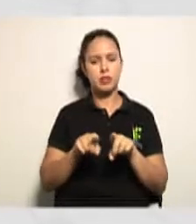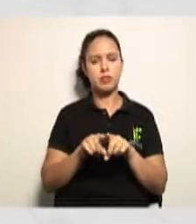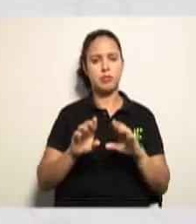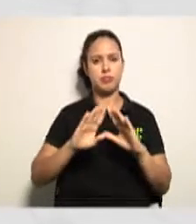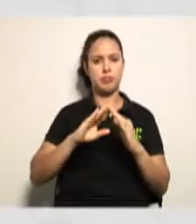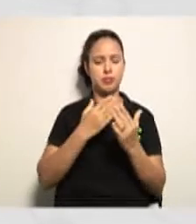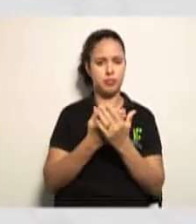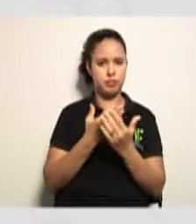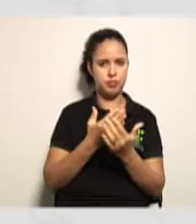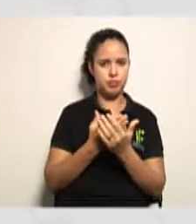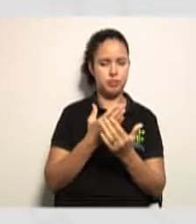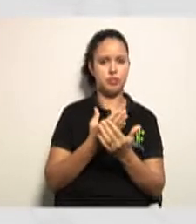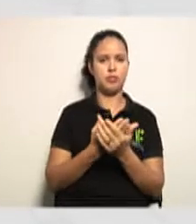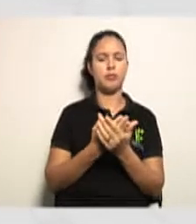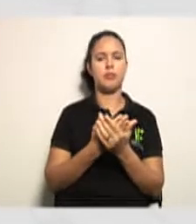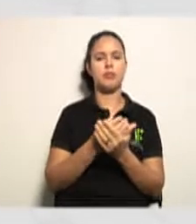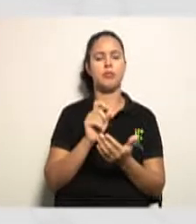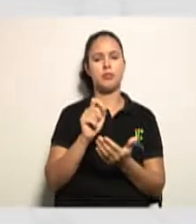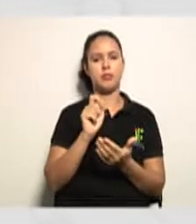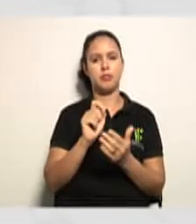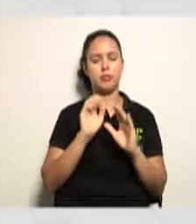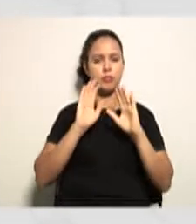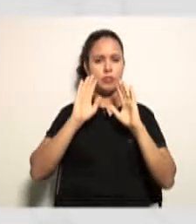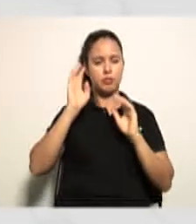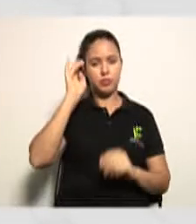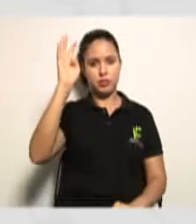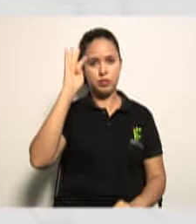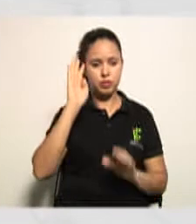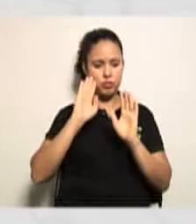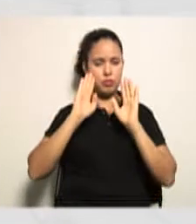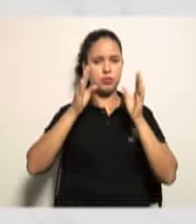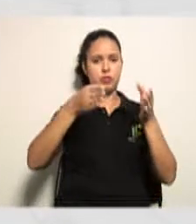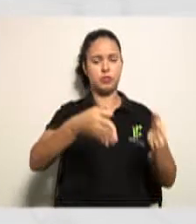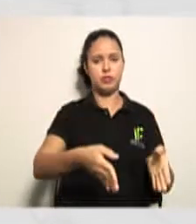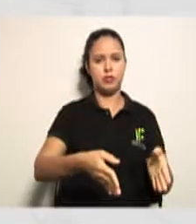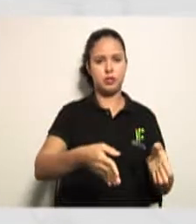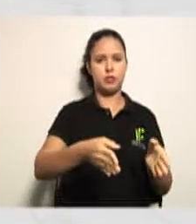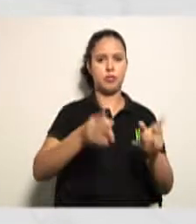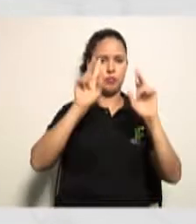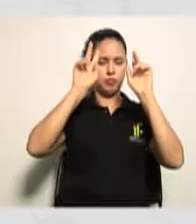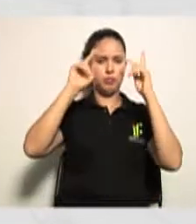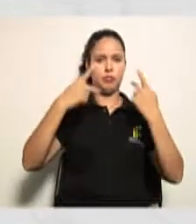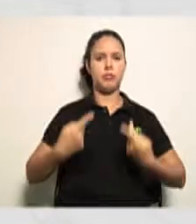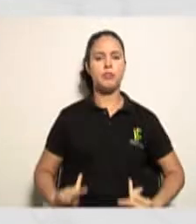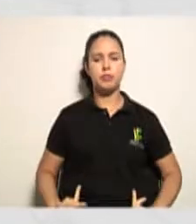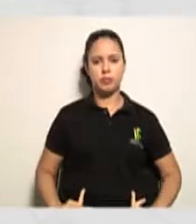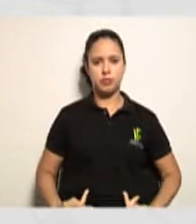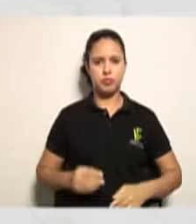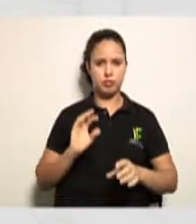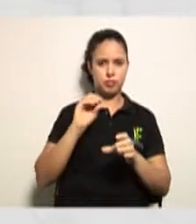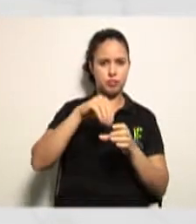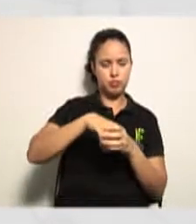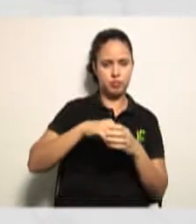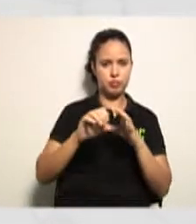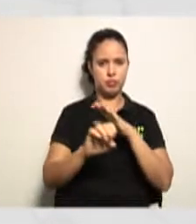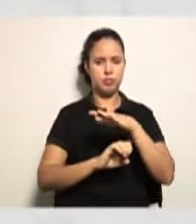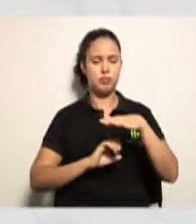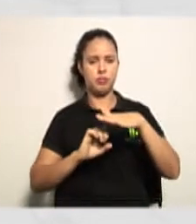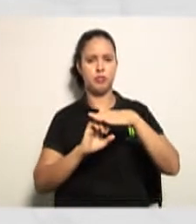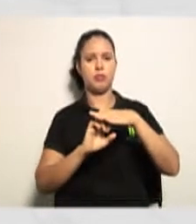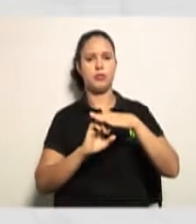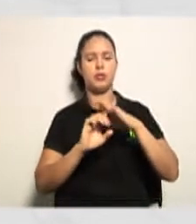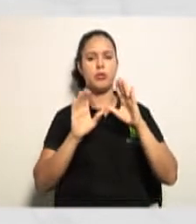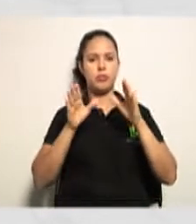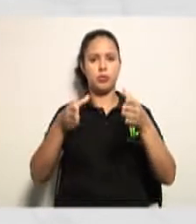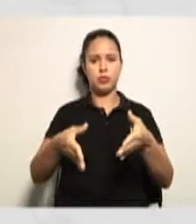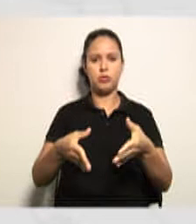que são teorias voltadas para o fator humano dentro das organizações. Essas teorias comportamentais, o foco